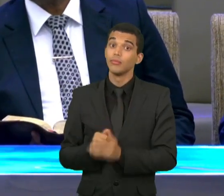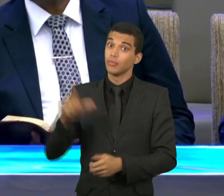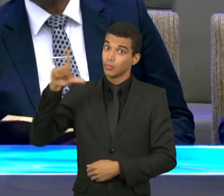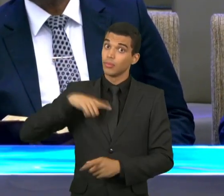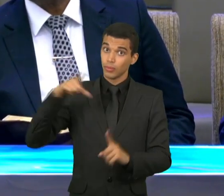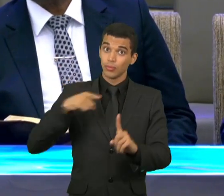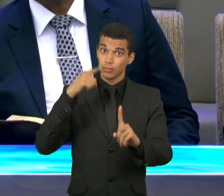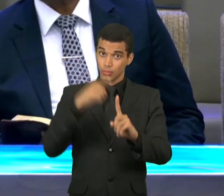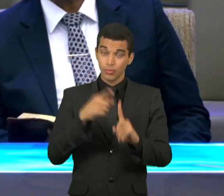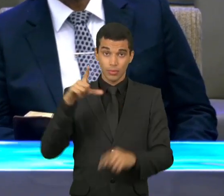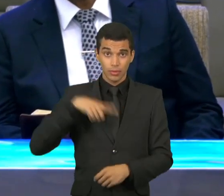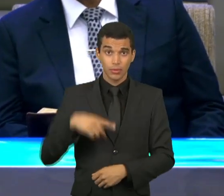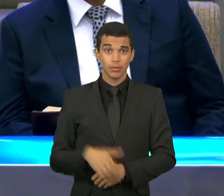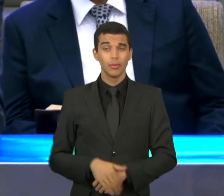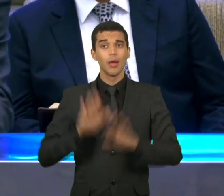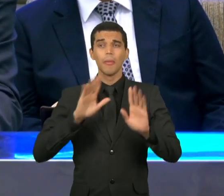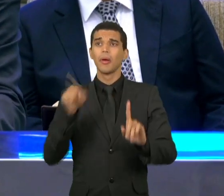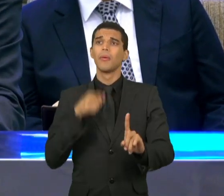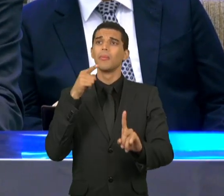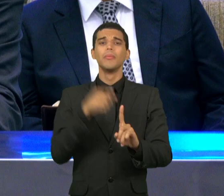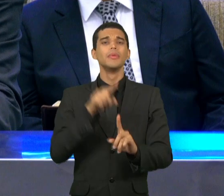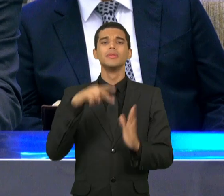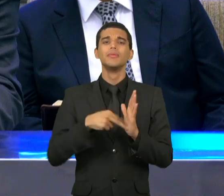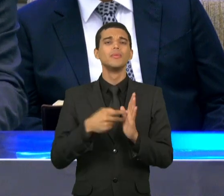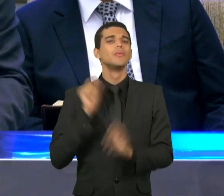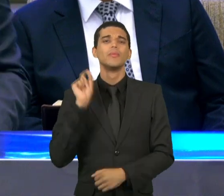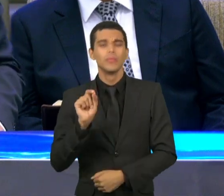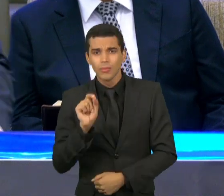Propósito. E o que é propósito?